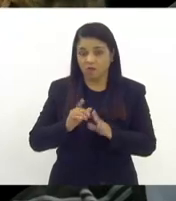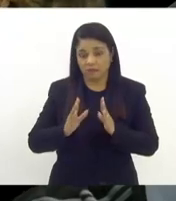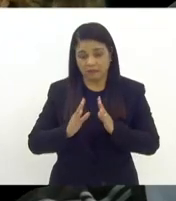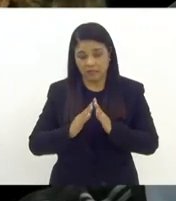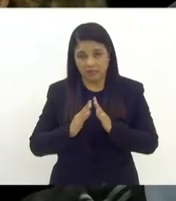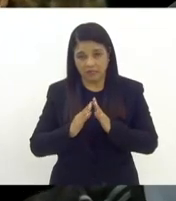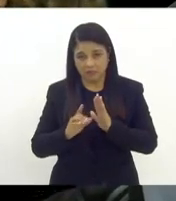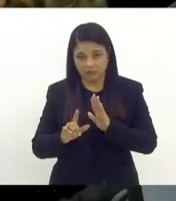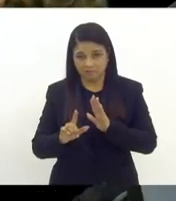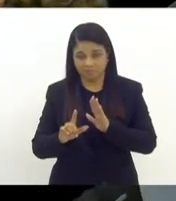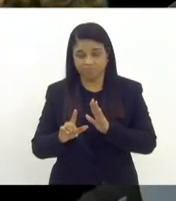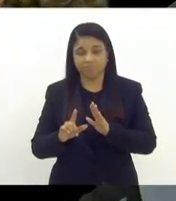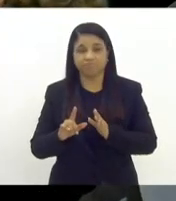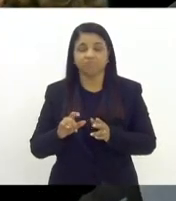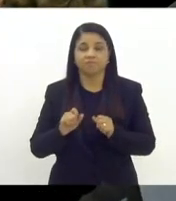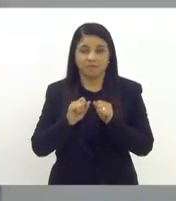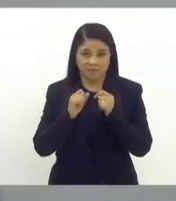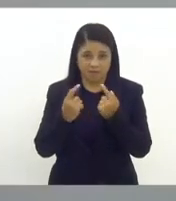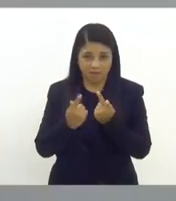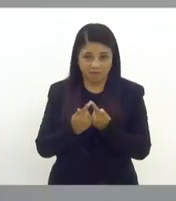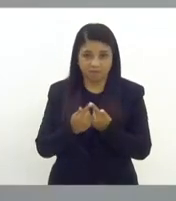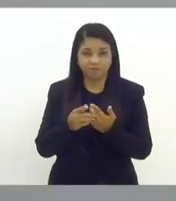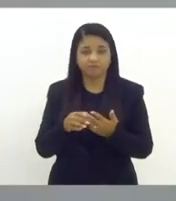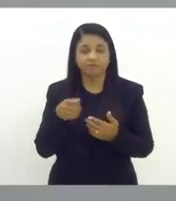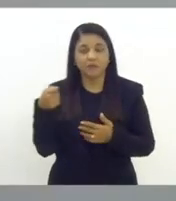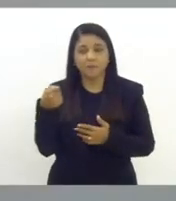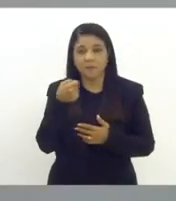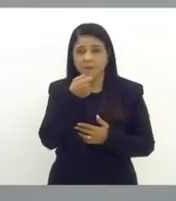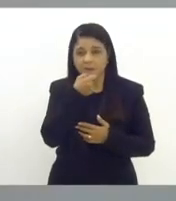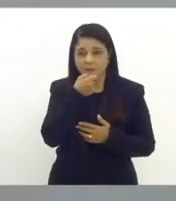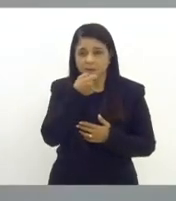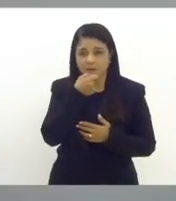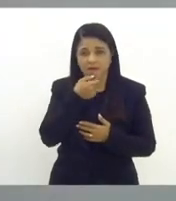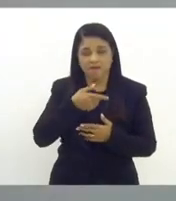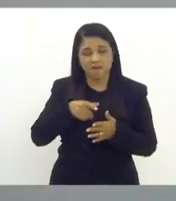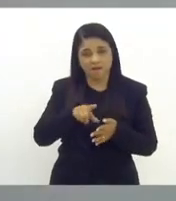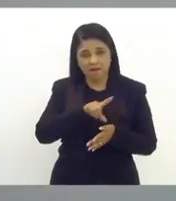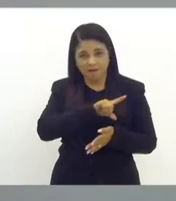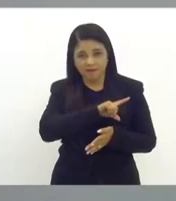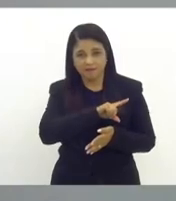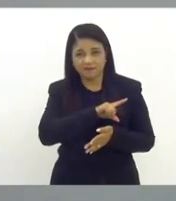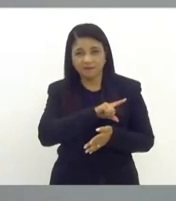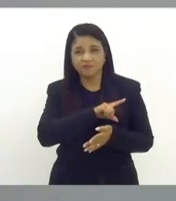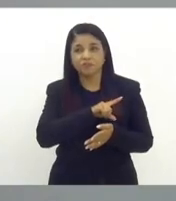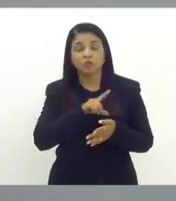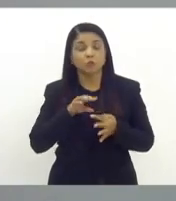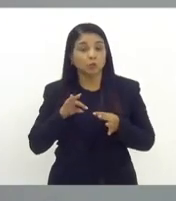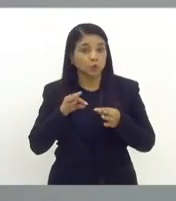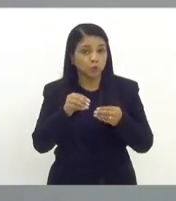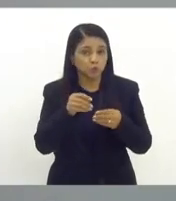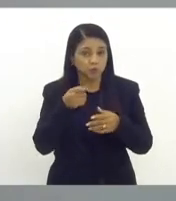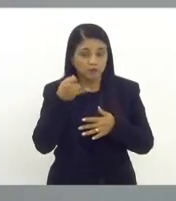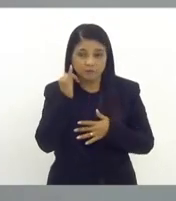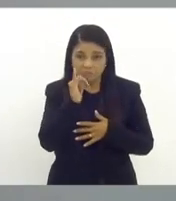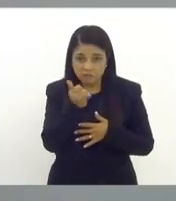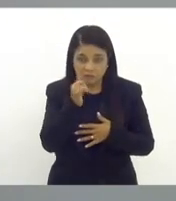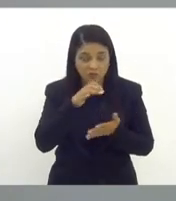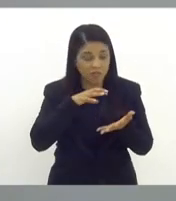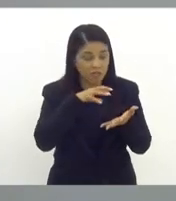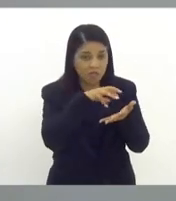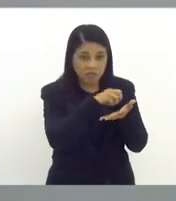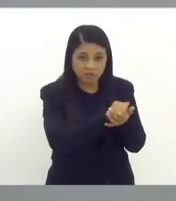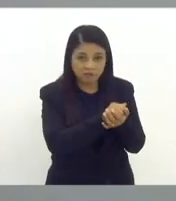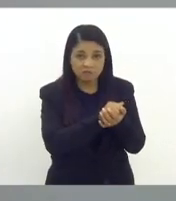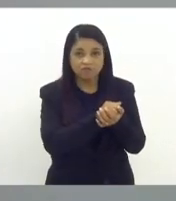e antes de eu passar a palavra tudo que foi colocado tá sendo registrado nós vamos ter